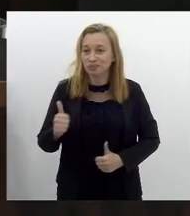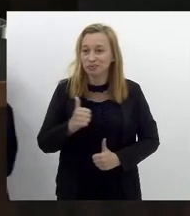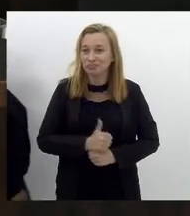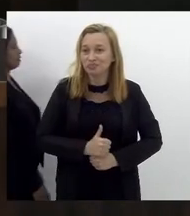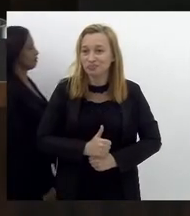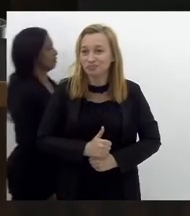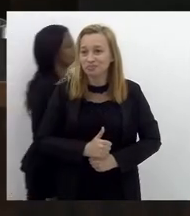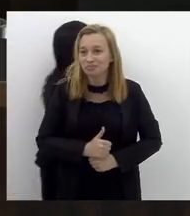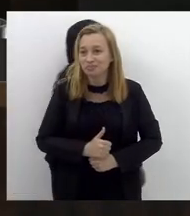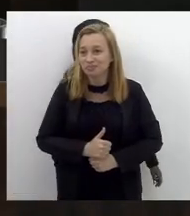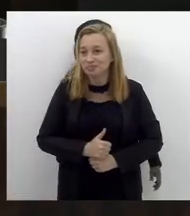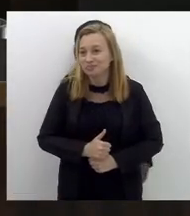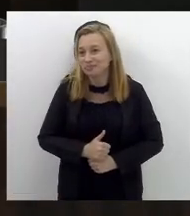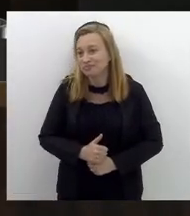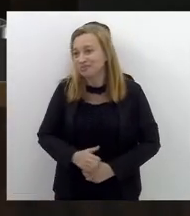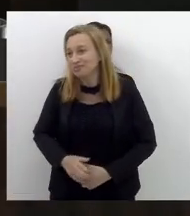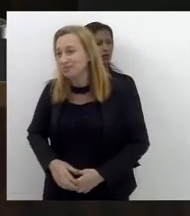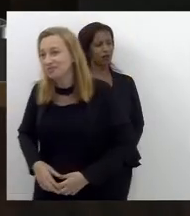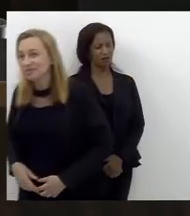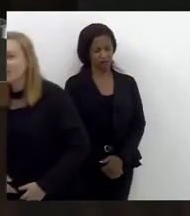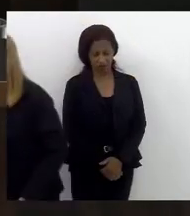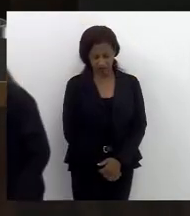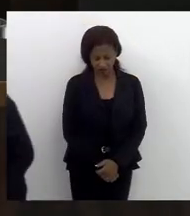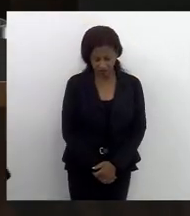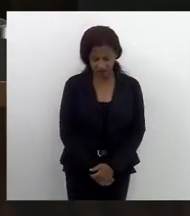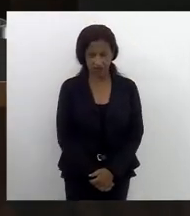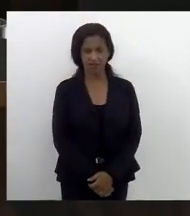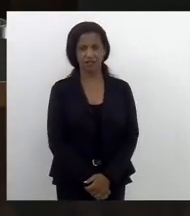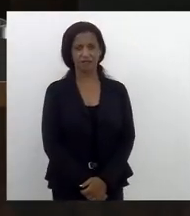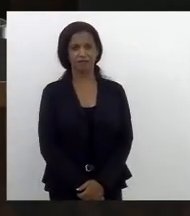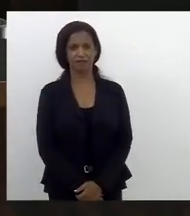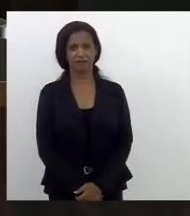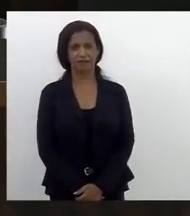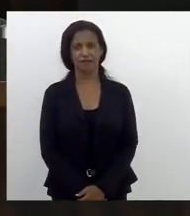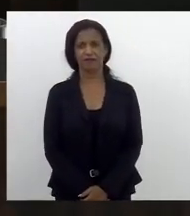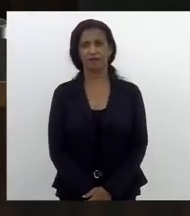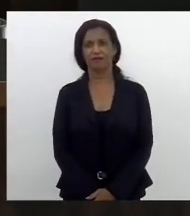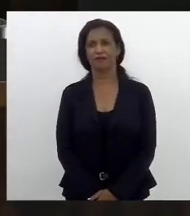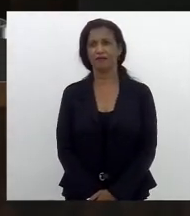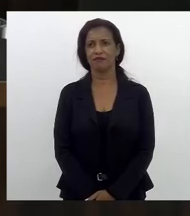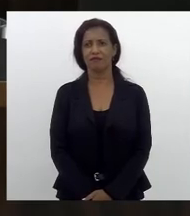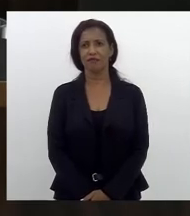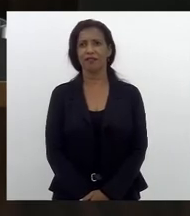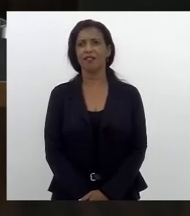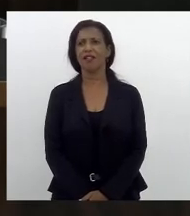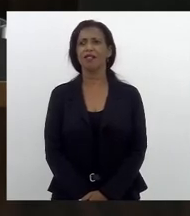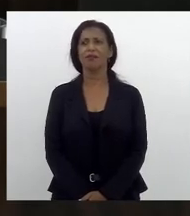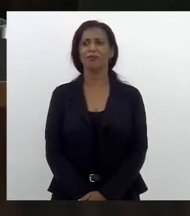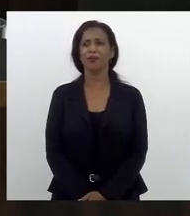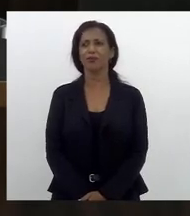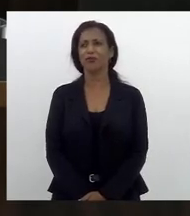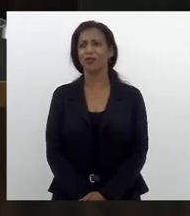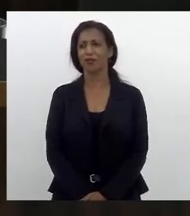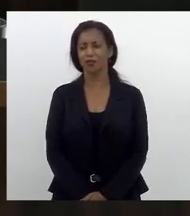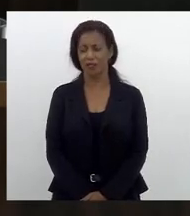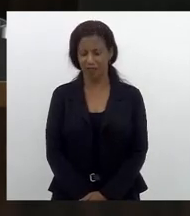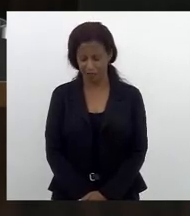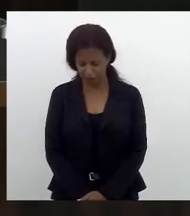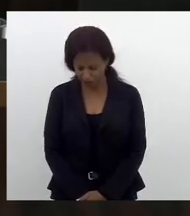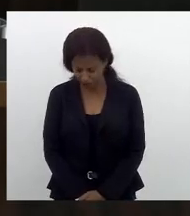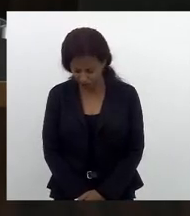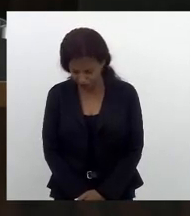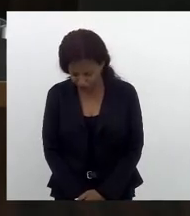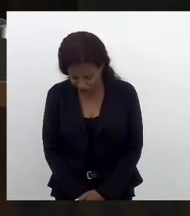Deputada Tiaju, deputado Anderson Moraes, deputado Anderson Moraes, deputado Valdeque Carneiro. Anderson Moraes. Ah,